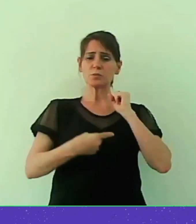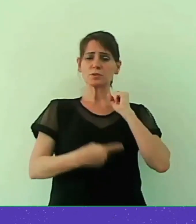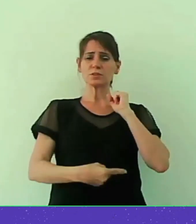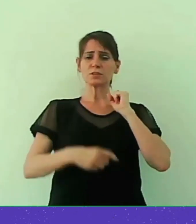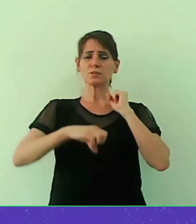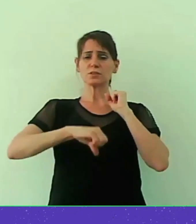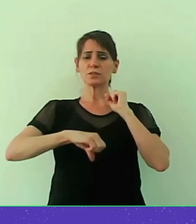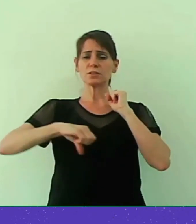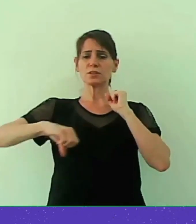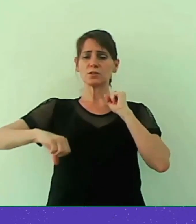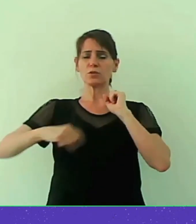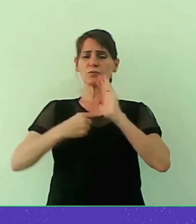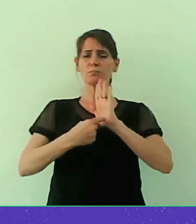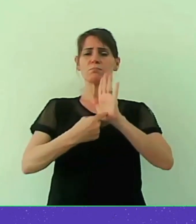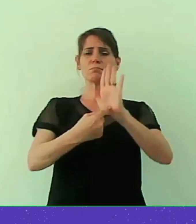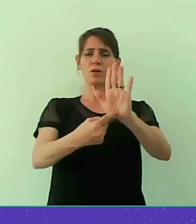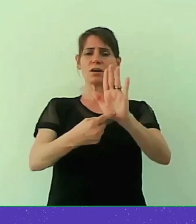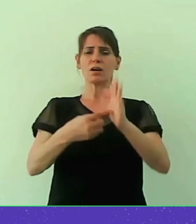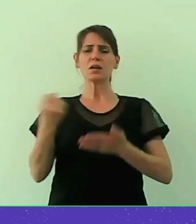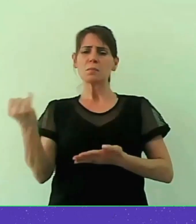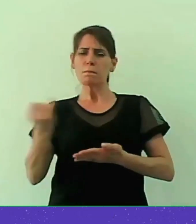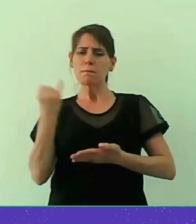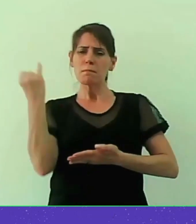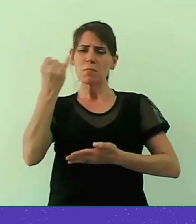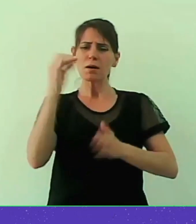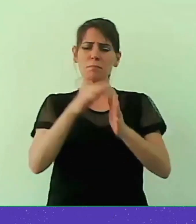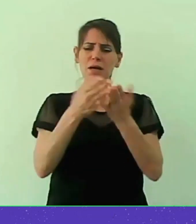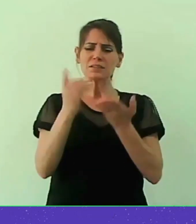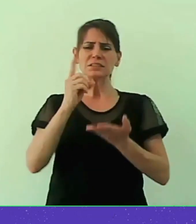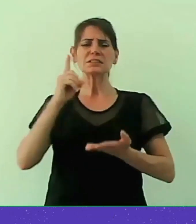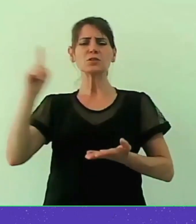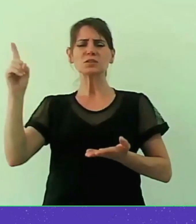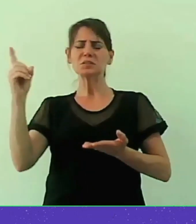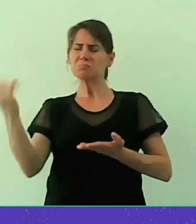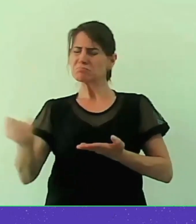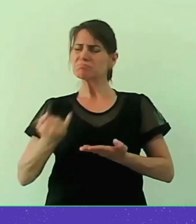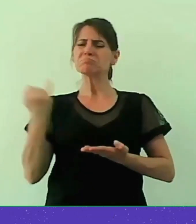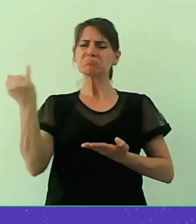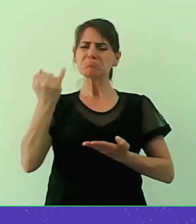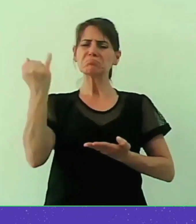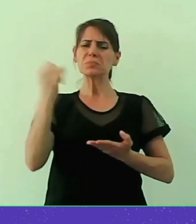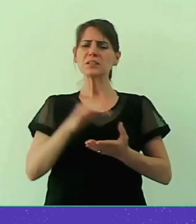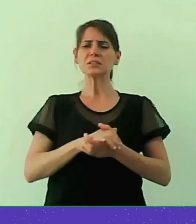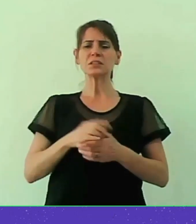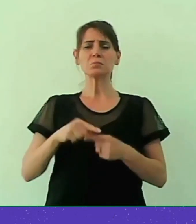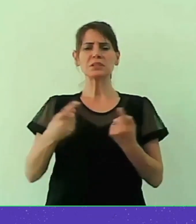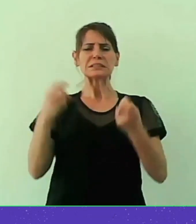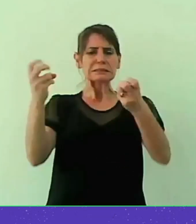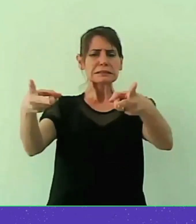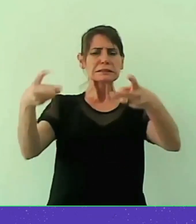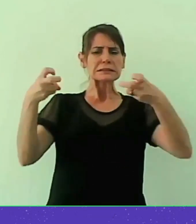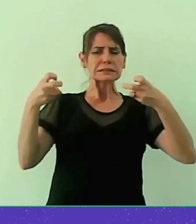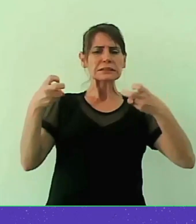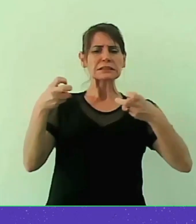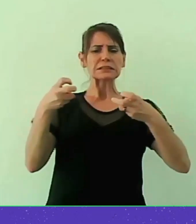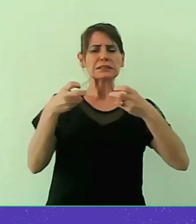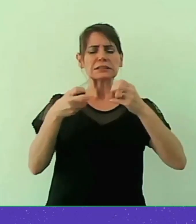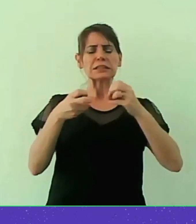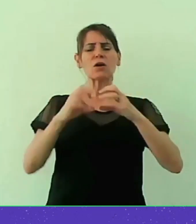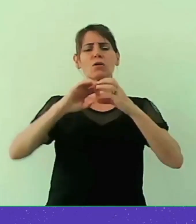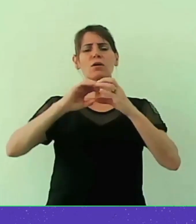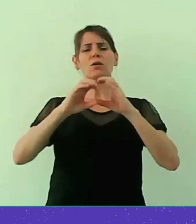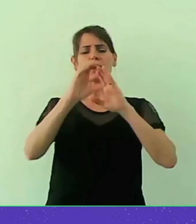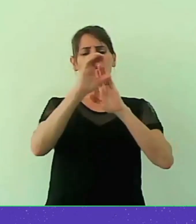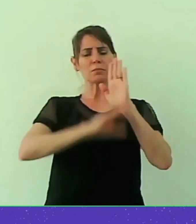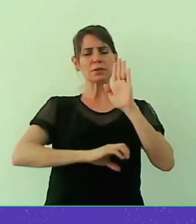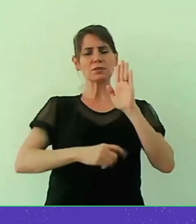a importância da palavra de Deus. Mas você pode ver que o capítulo longo de Salmo